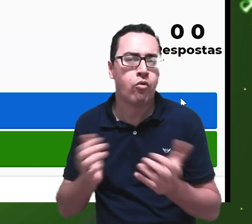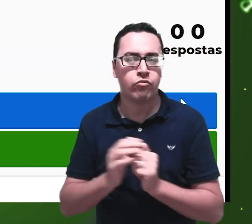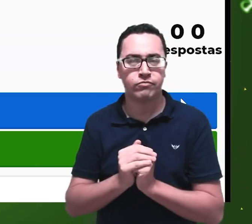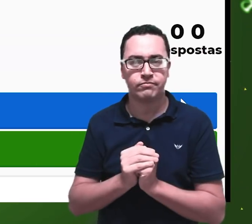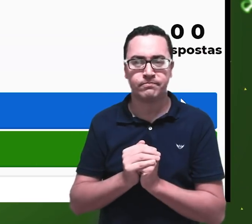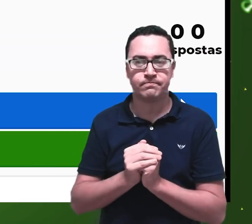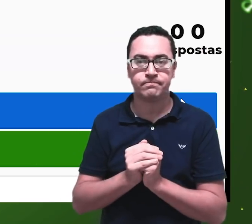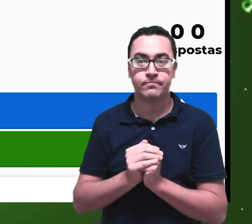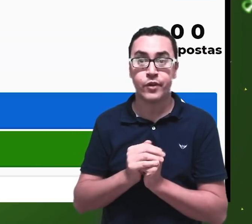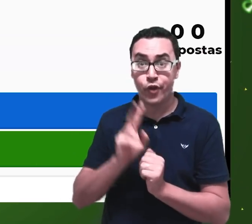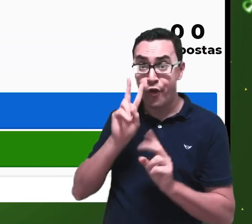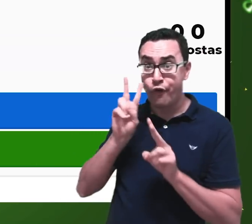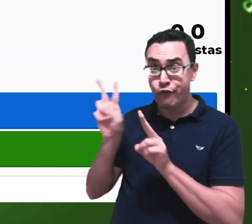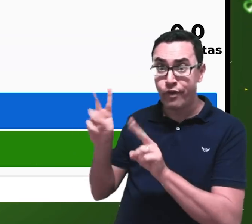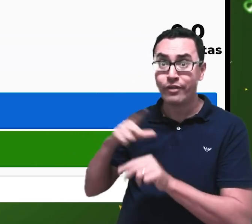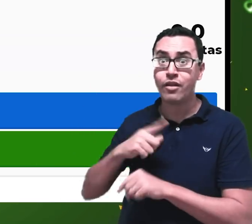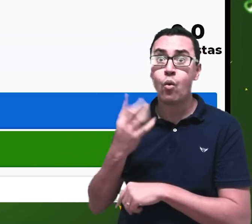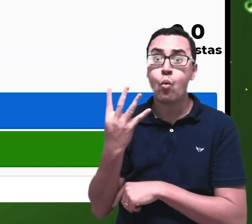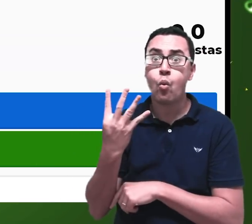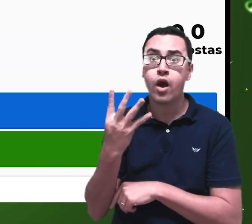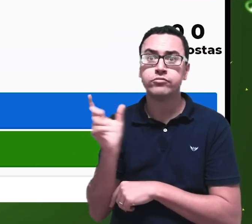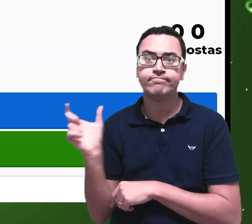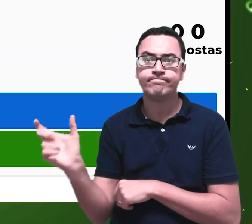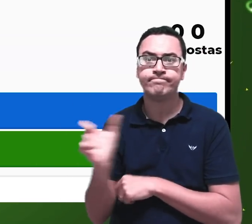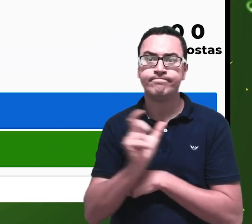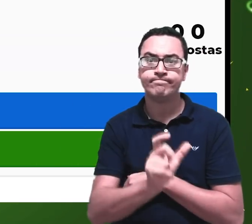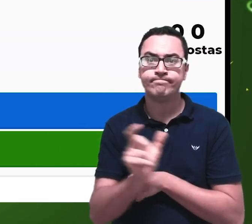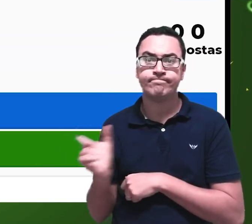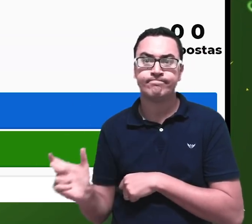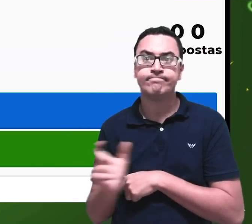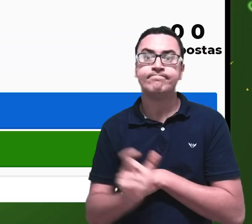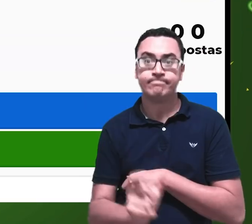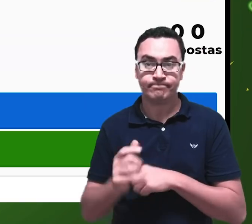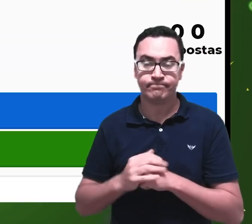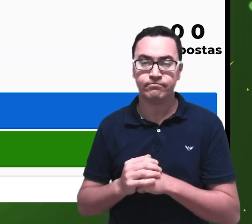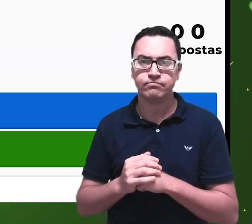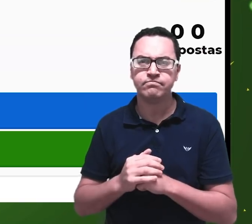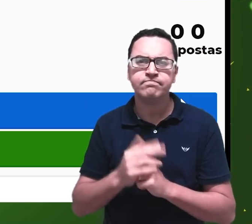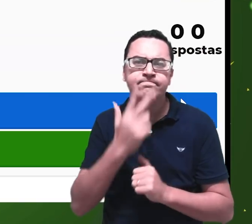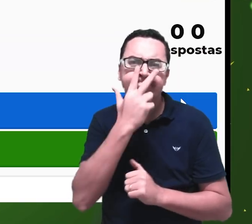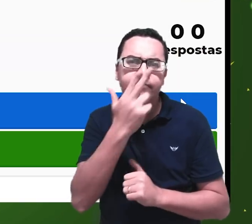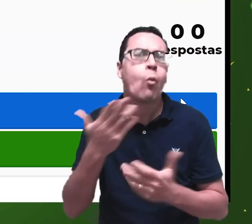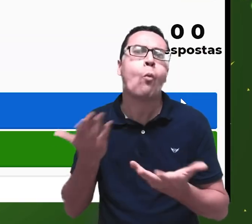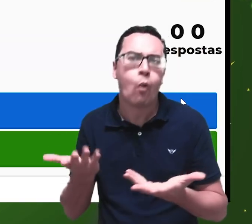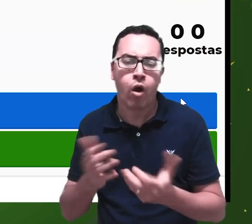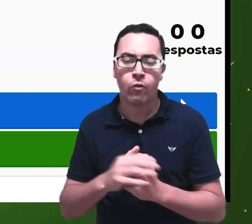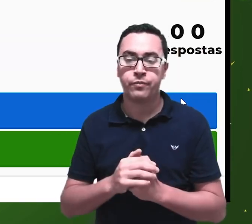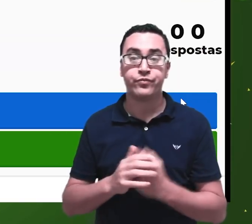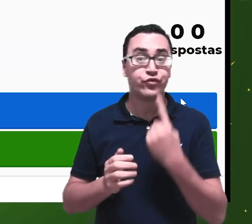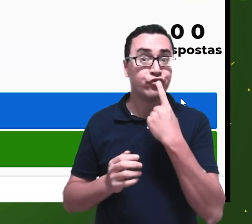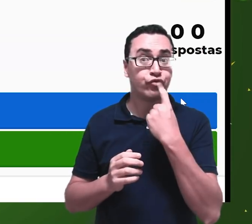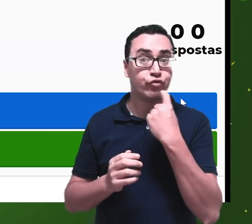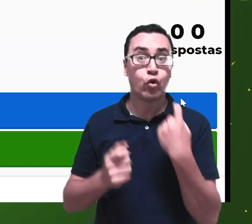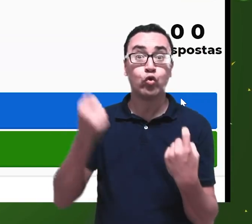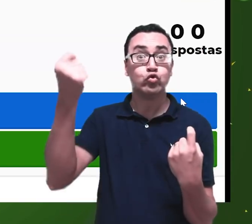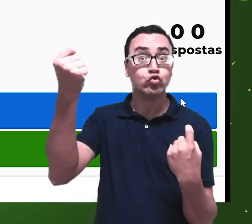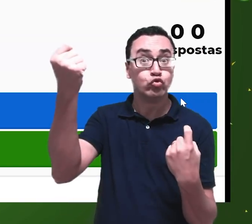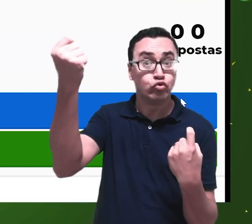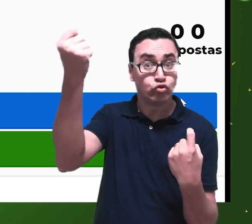tenho 4 alternativas para vocês. Você acha que é o Sol? Está marcado aí em